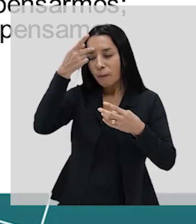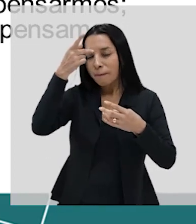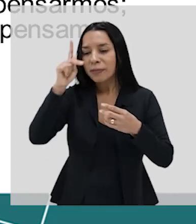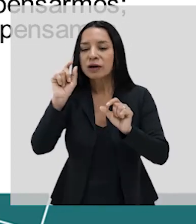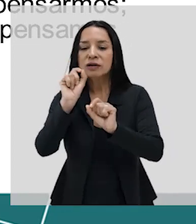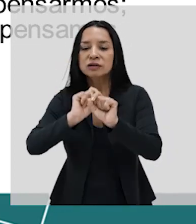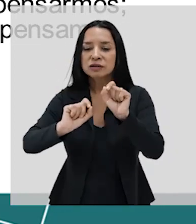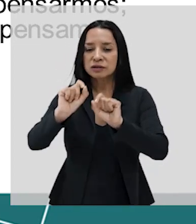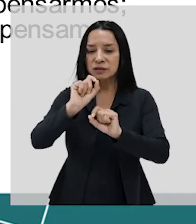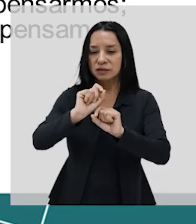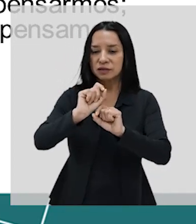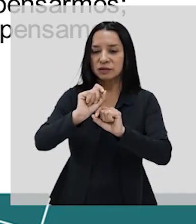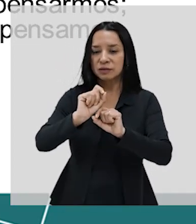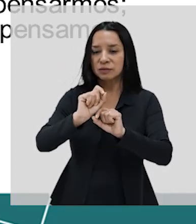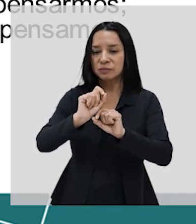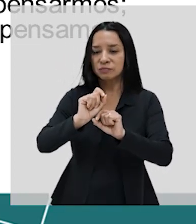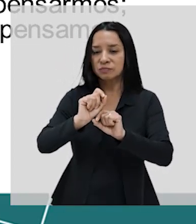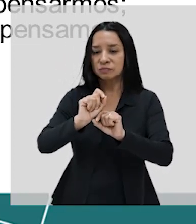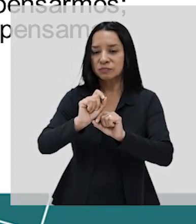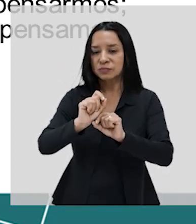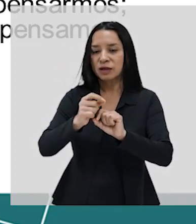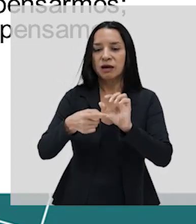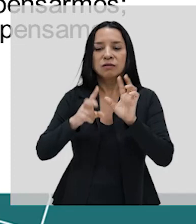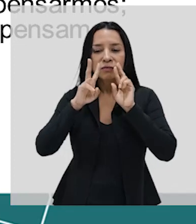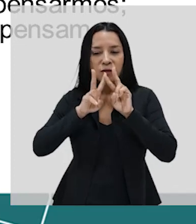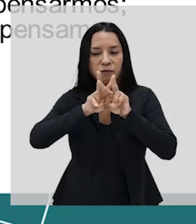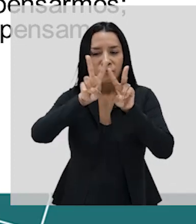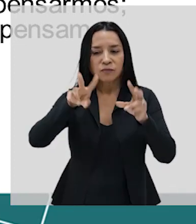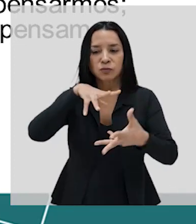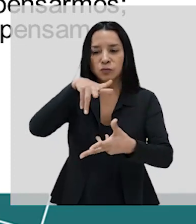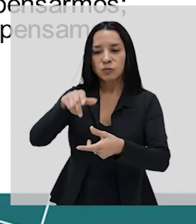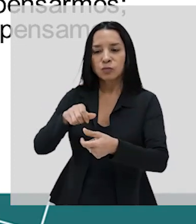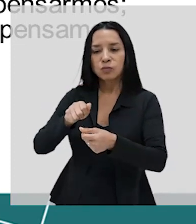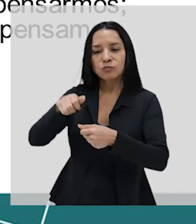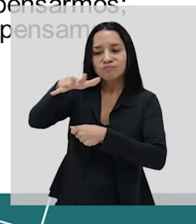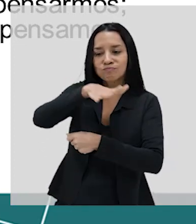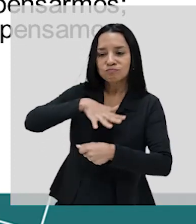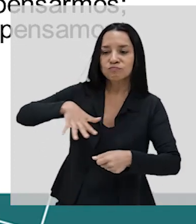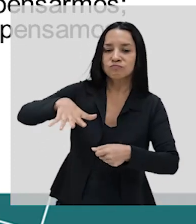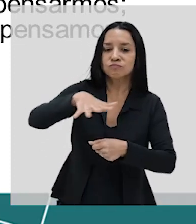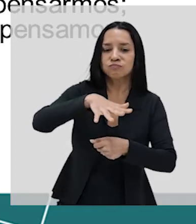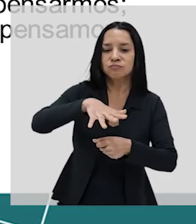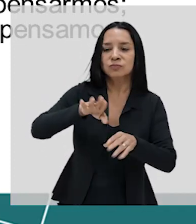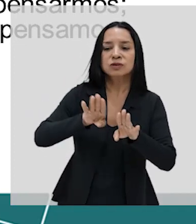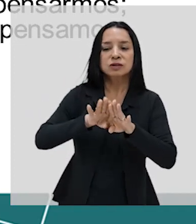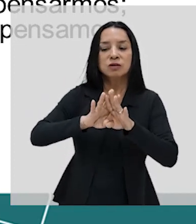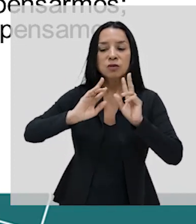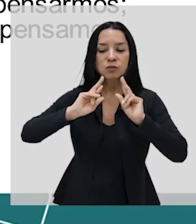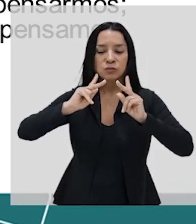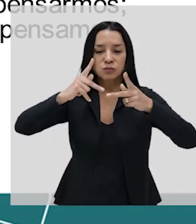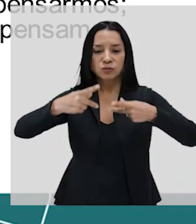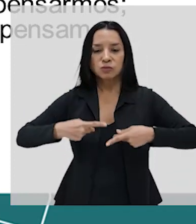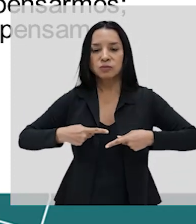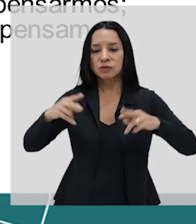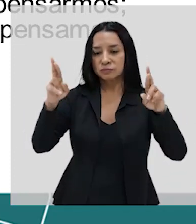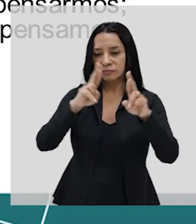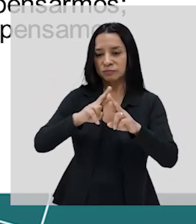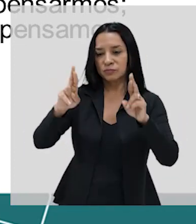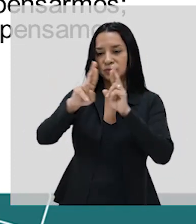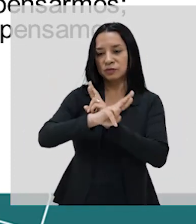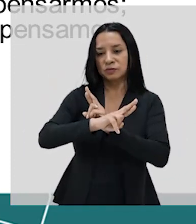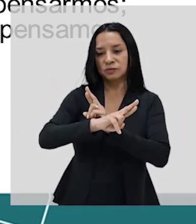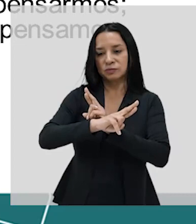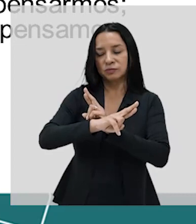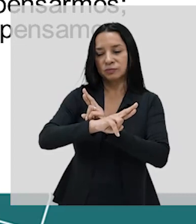neles vivem e com ele se relacionam, ou com eles se relacionam. Essas são perguntas sobre o que